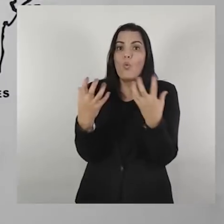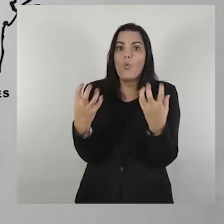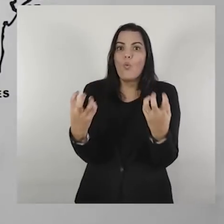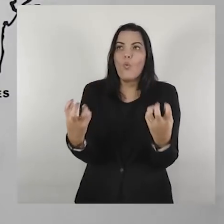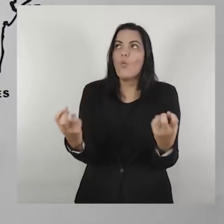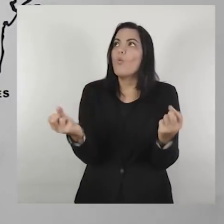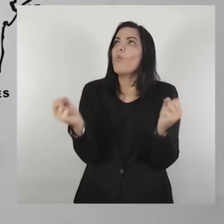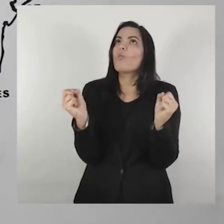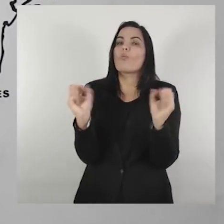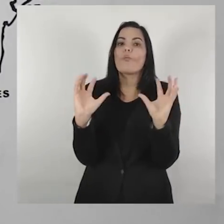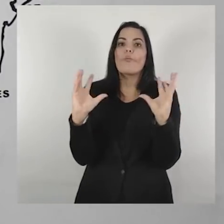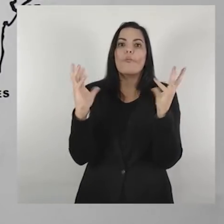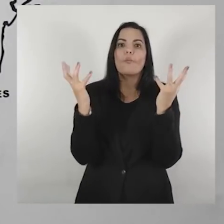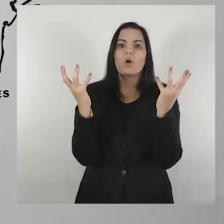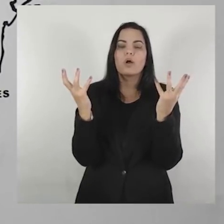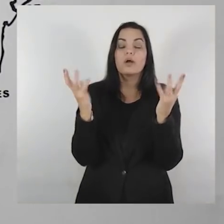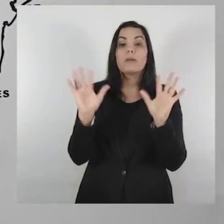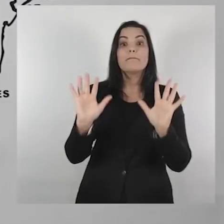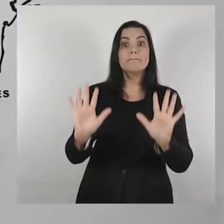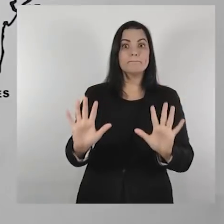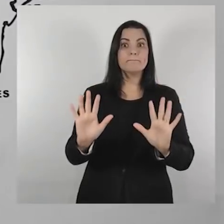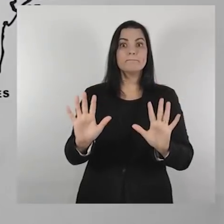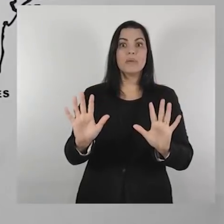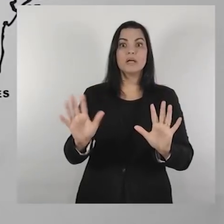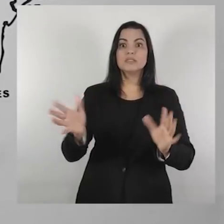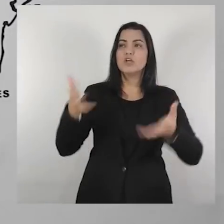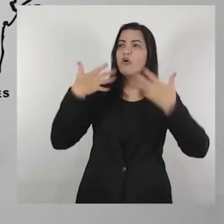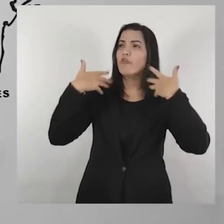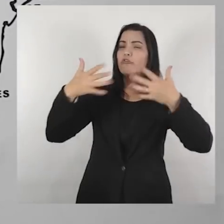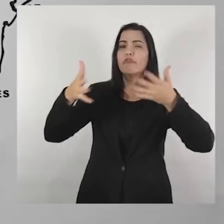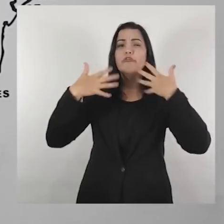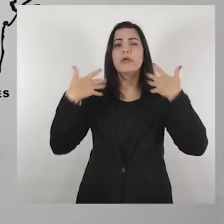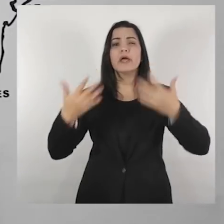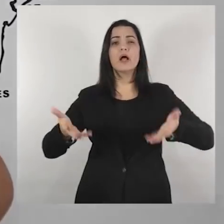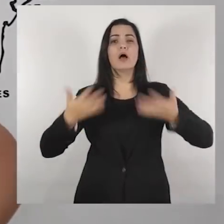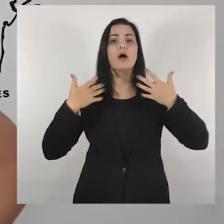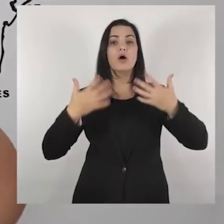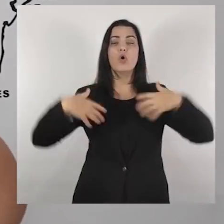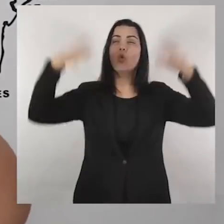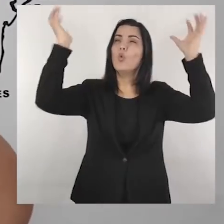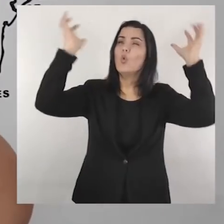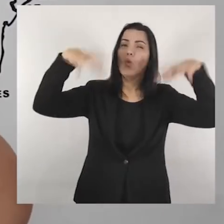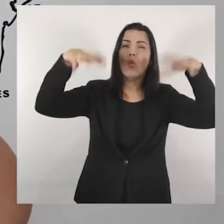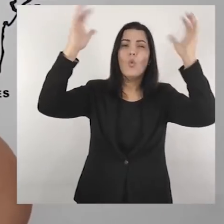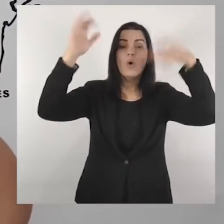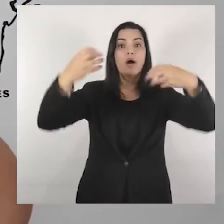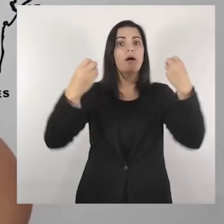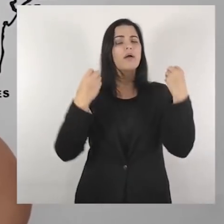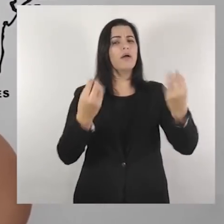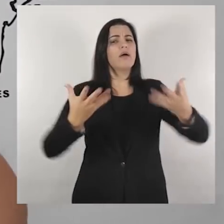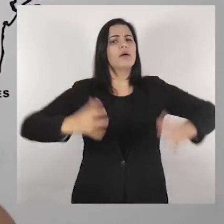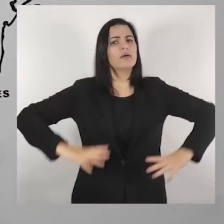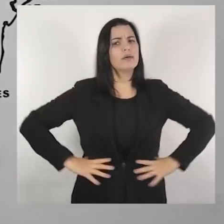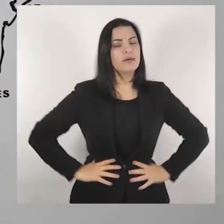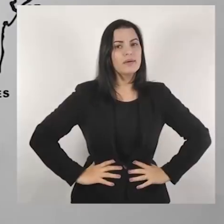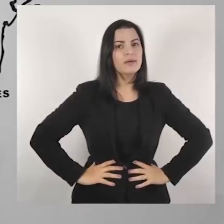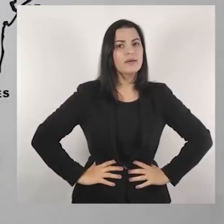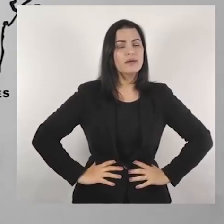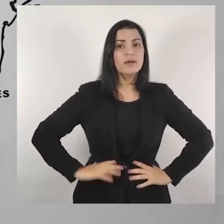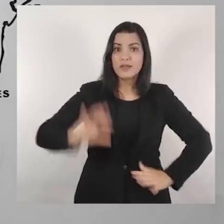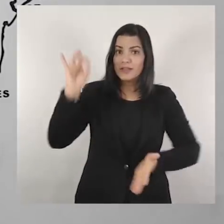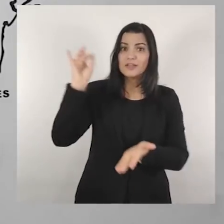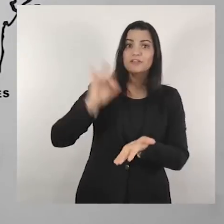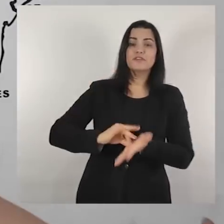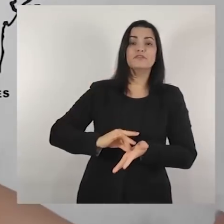seco, mas um verão chuvoso demais. Como isso é possível, turma? No verão não